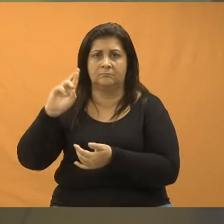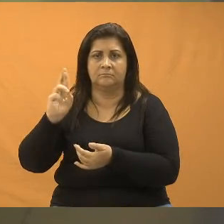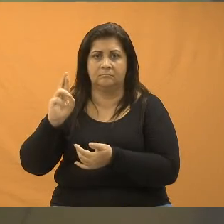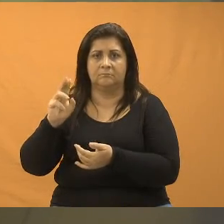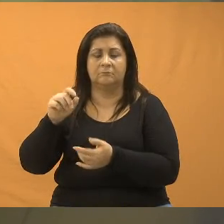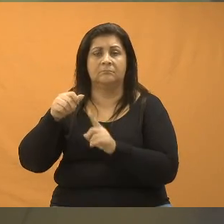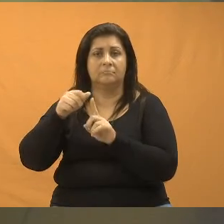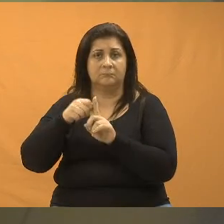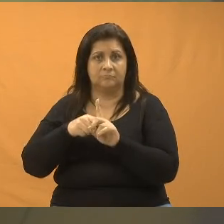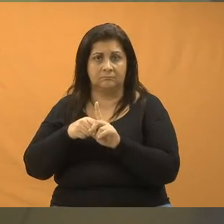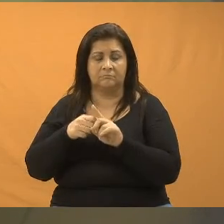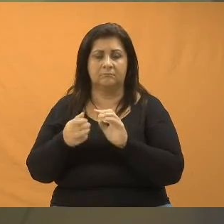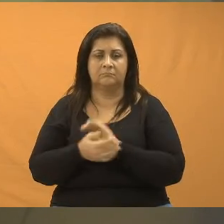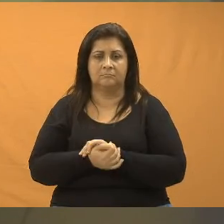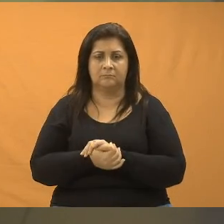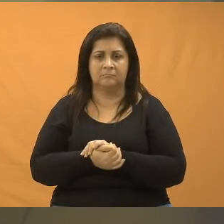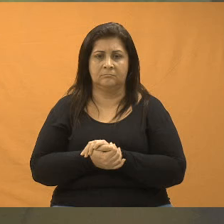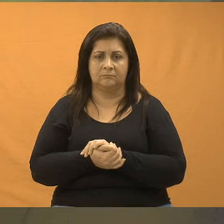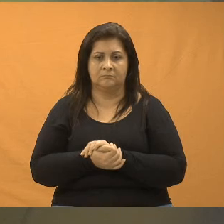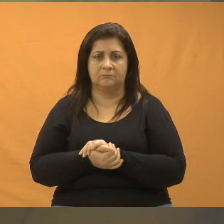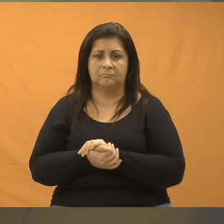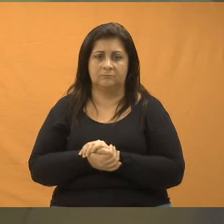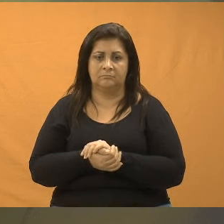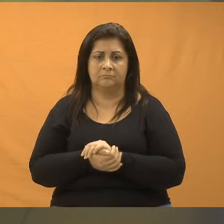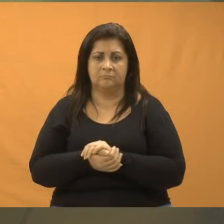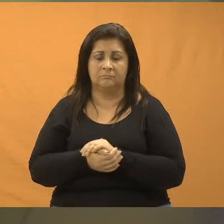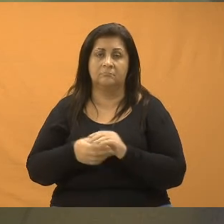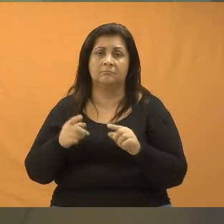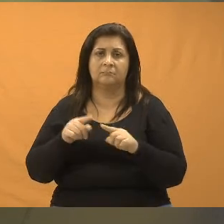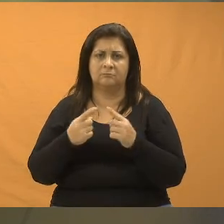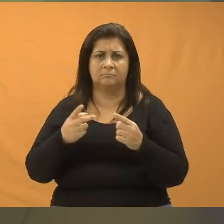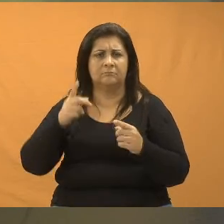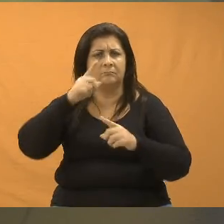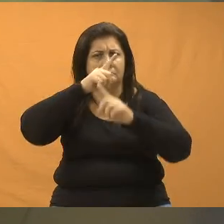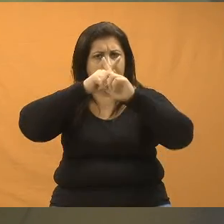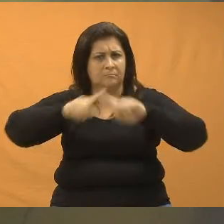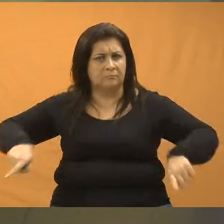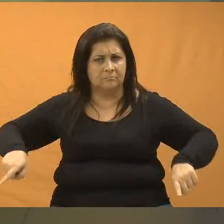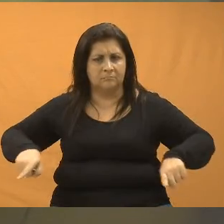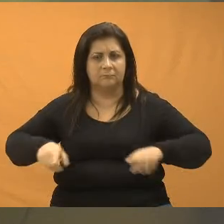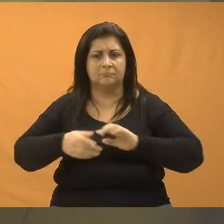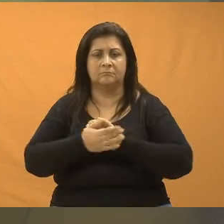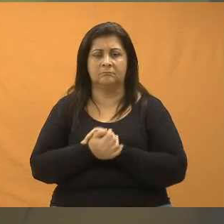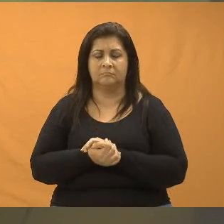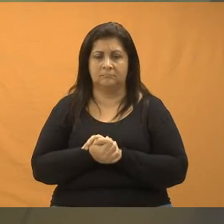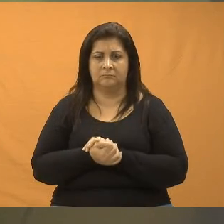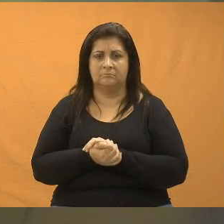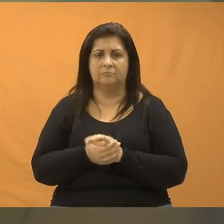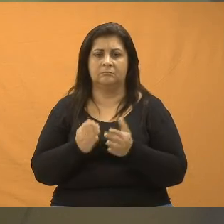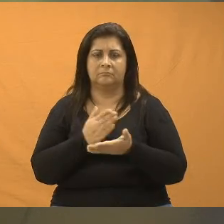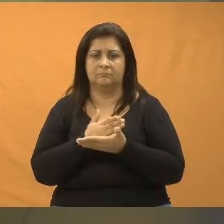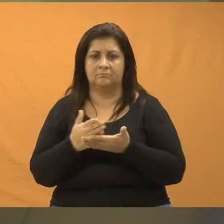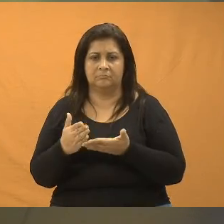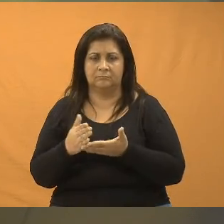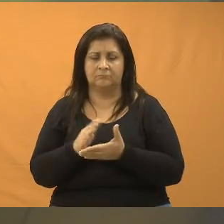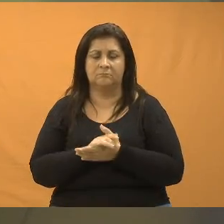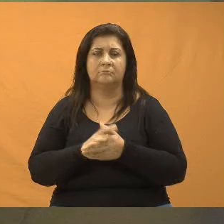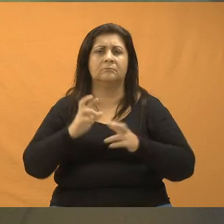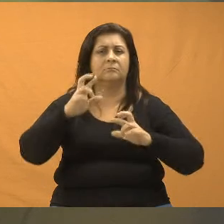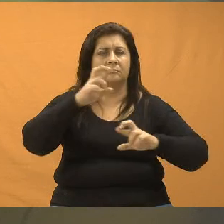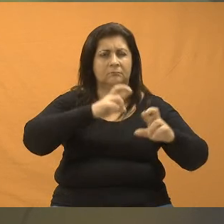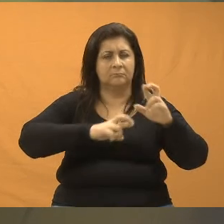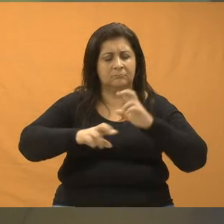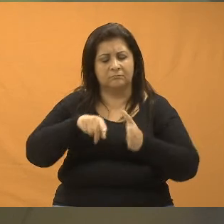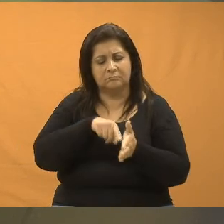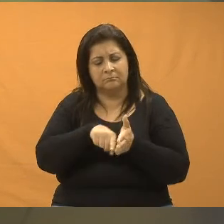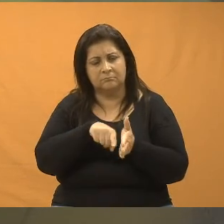foram contratos danosos que a gente foi cortando desde que assumimos aí. Com o resultado da auditoria a gente